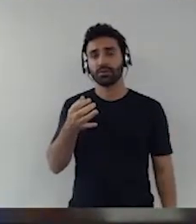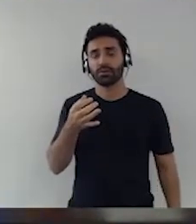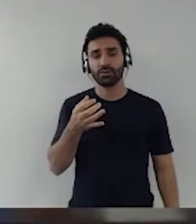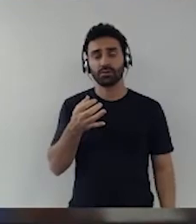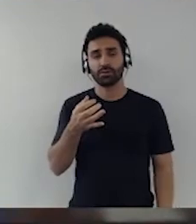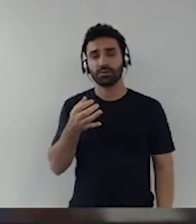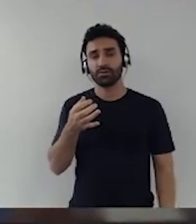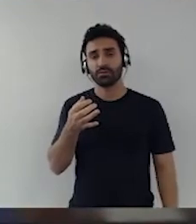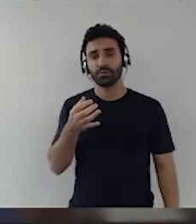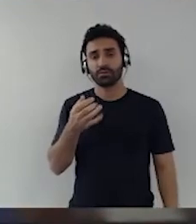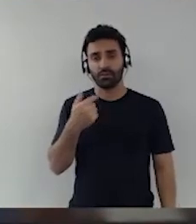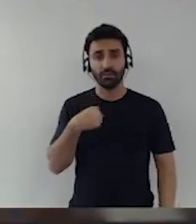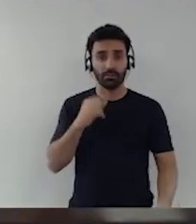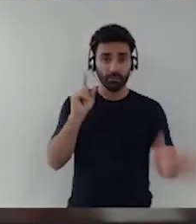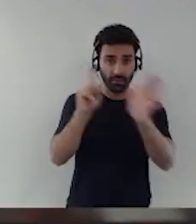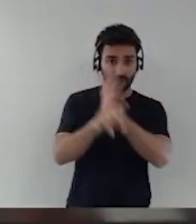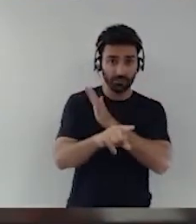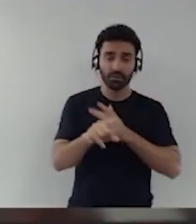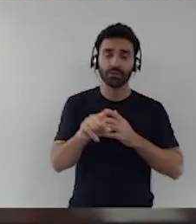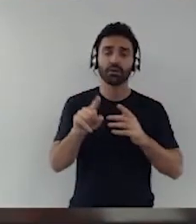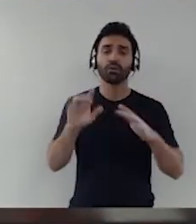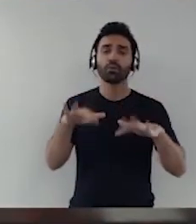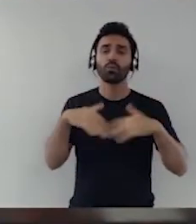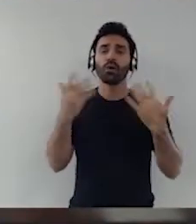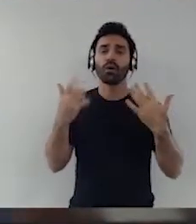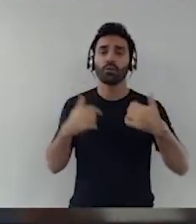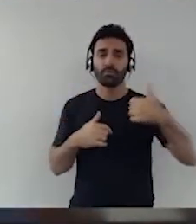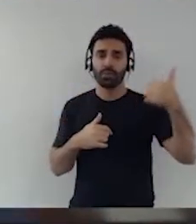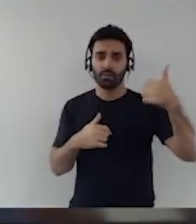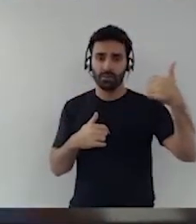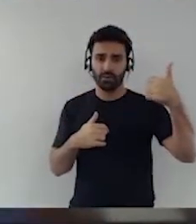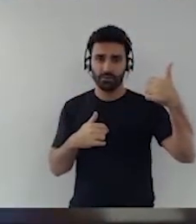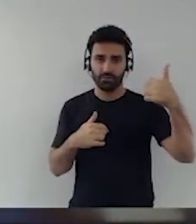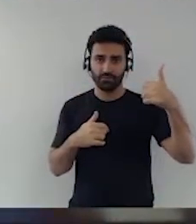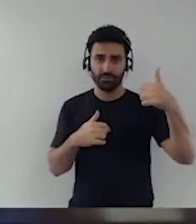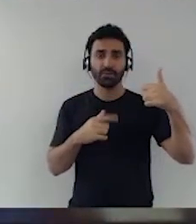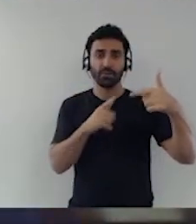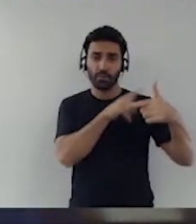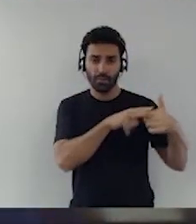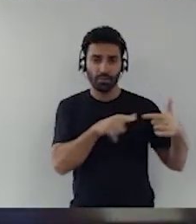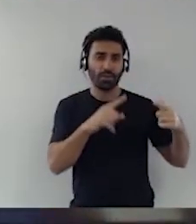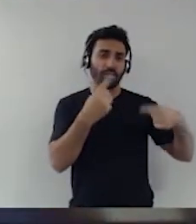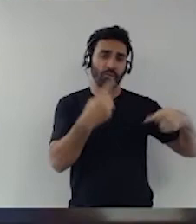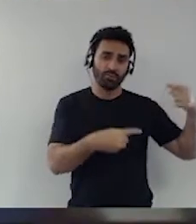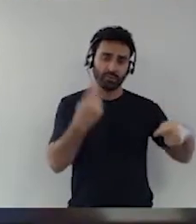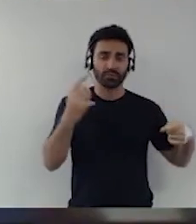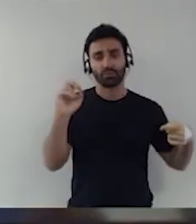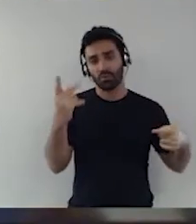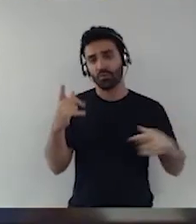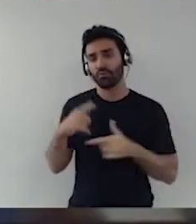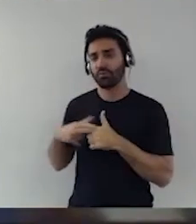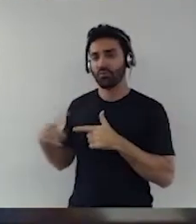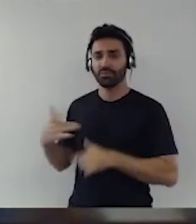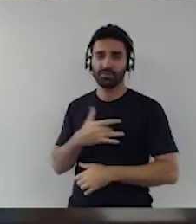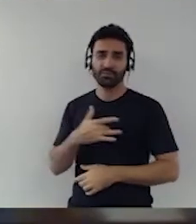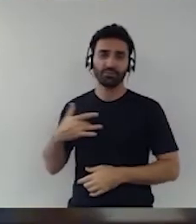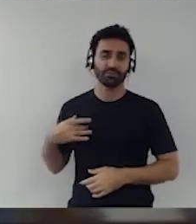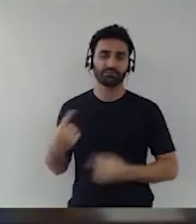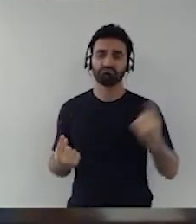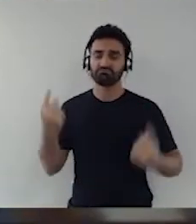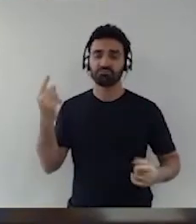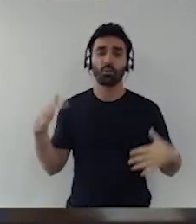dessa pergunta que deixei, ou seja, o que vem antes? É a pandemia política ou a pandemia sanitária? As